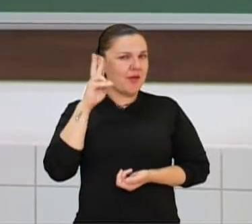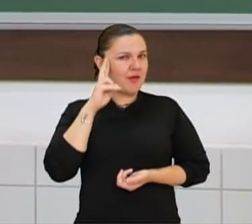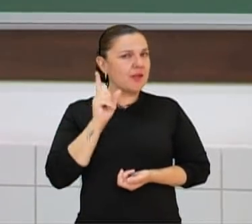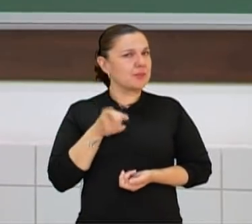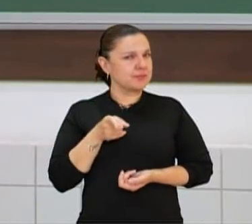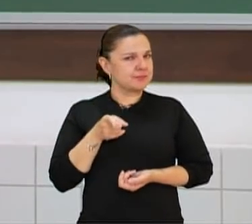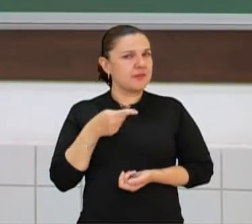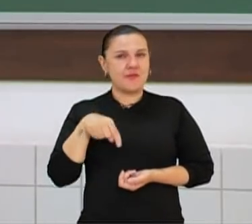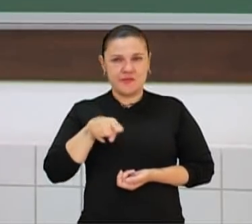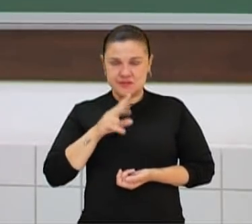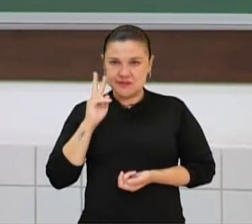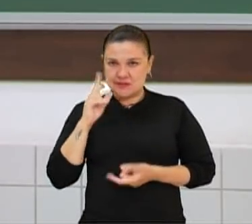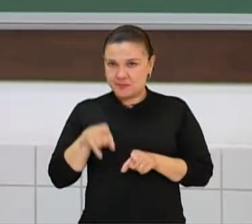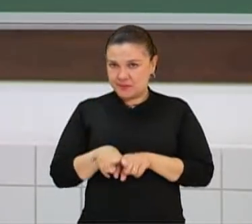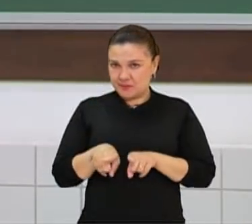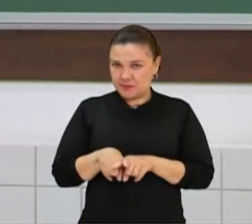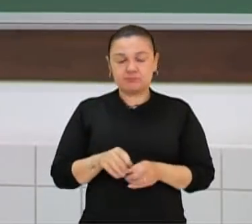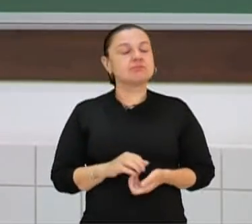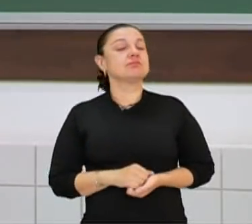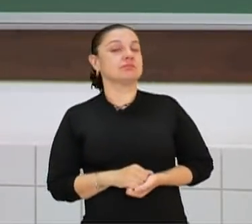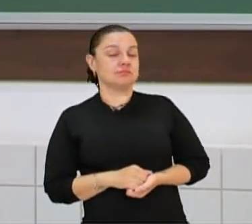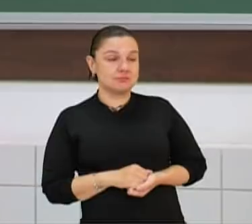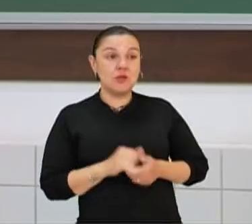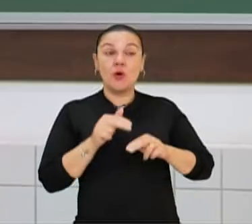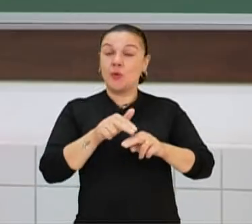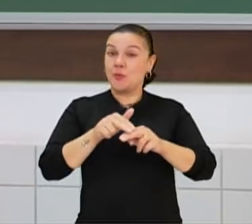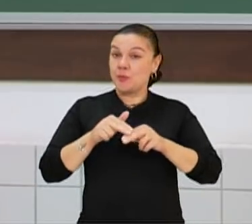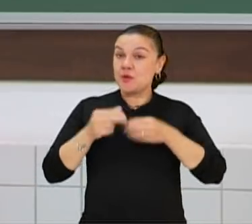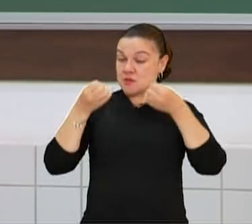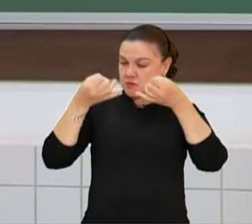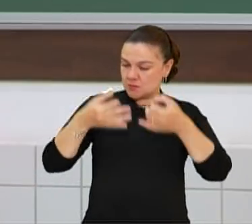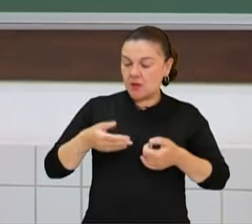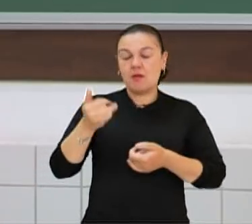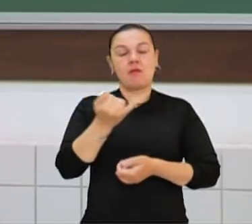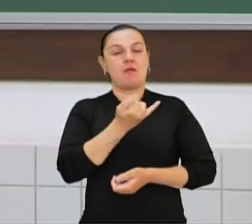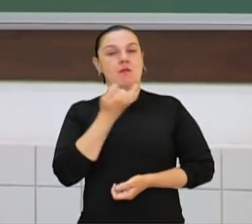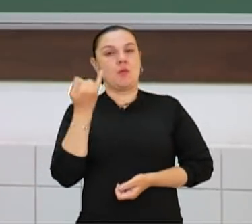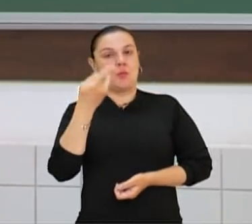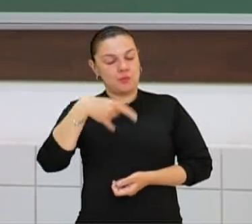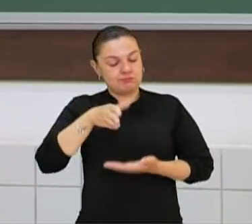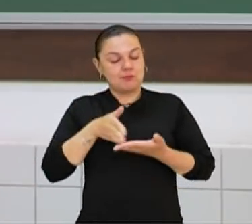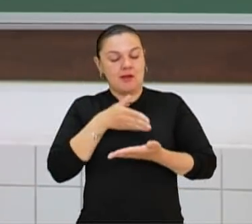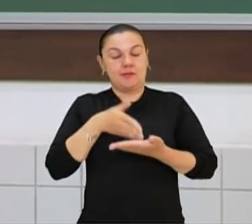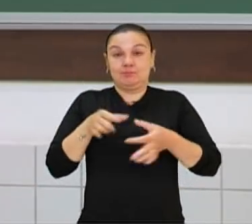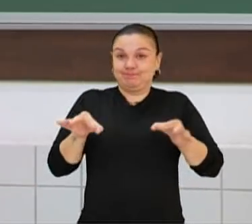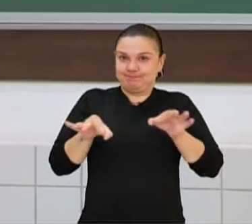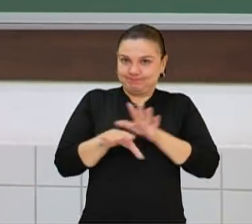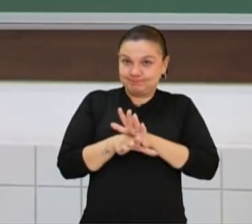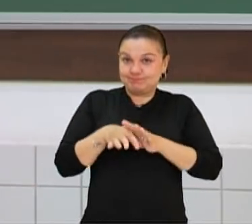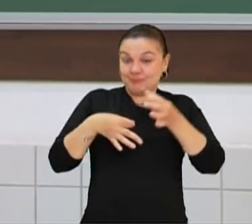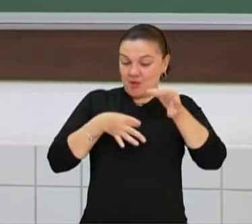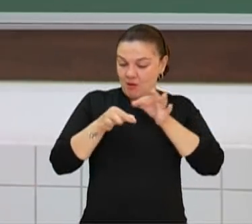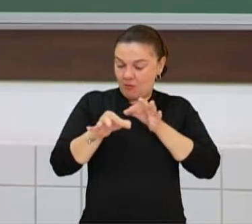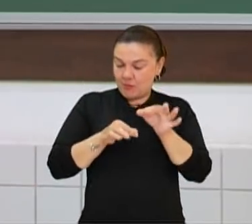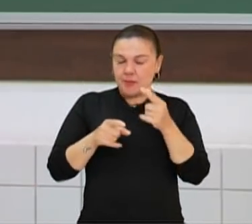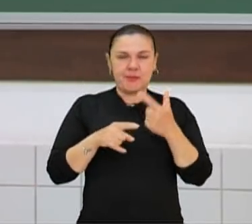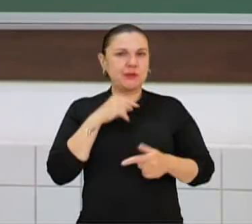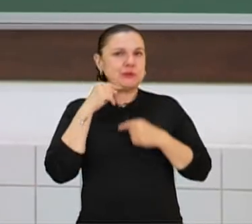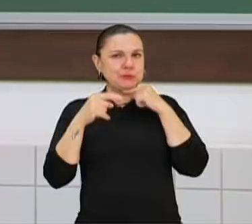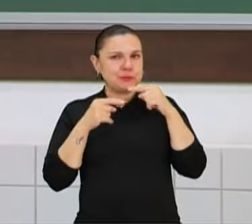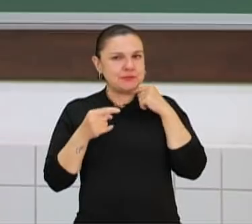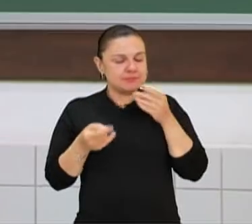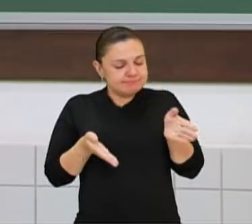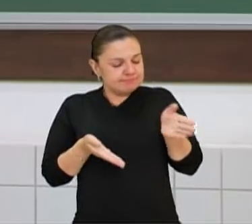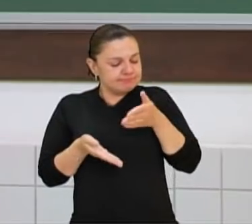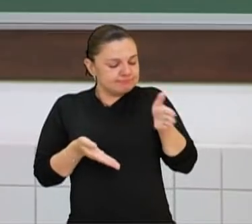disso, hein? E vocês também lembraram? Por isso que eu sempre falo, é super importante ter o caderno em ordem, porque na dúvida, você sempre dá